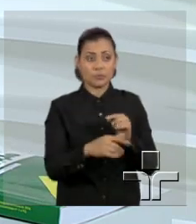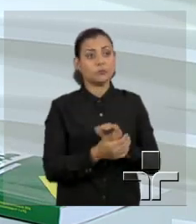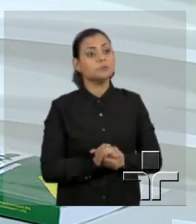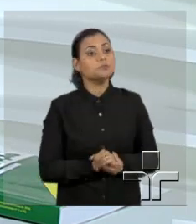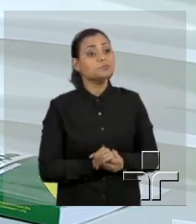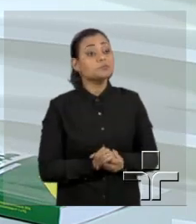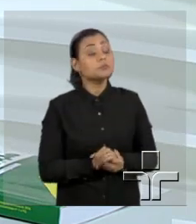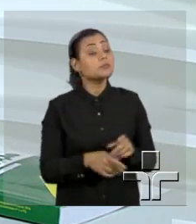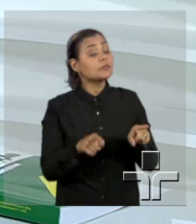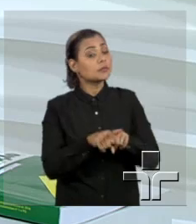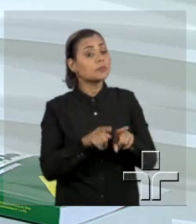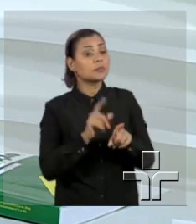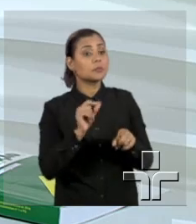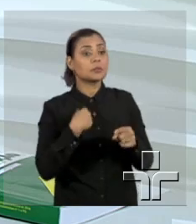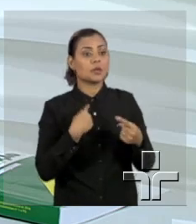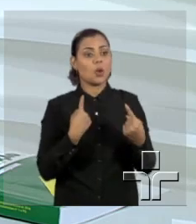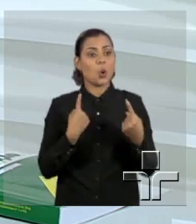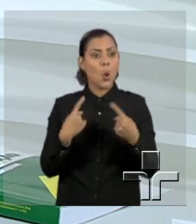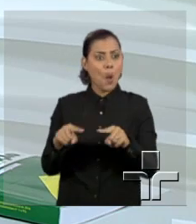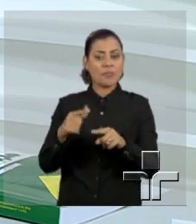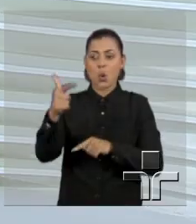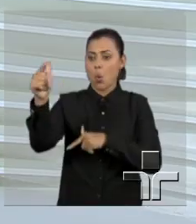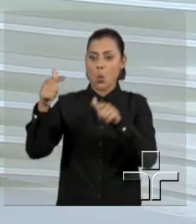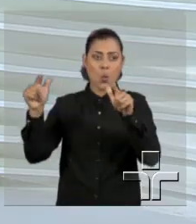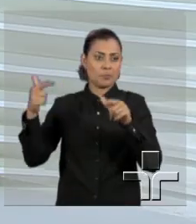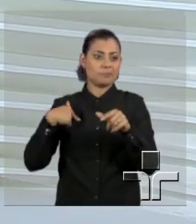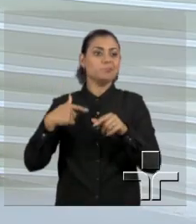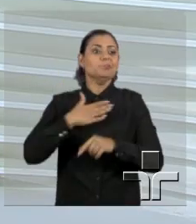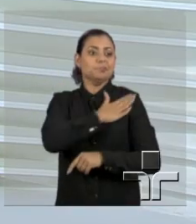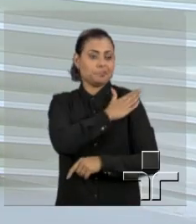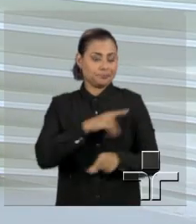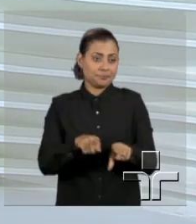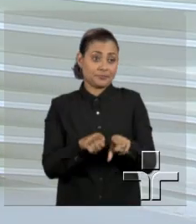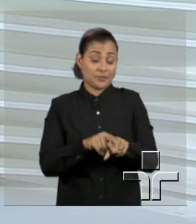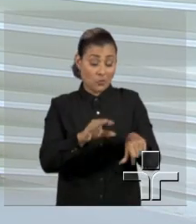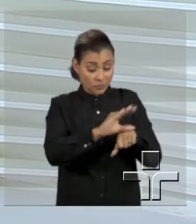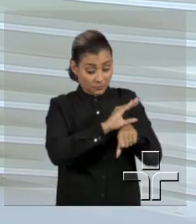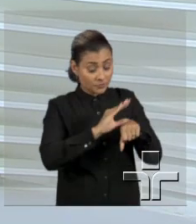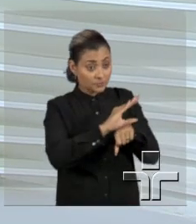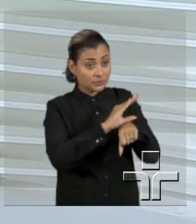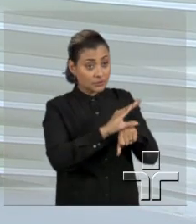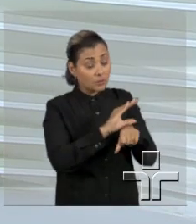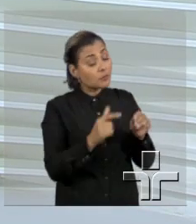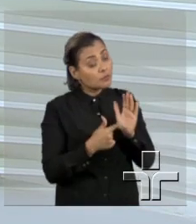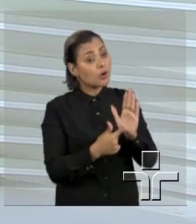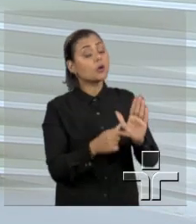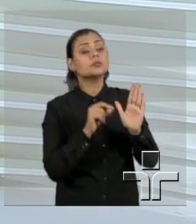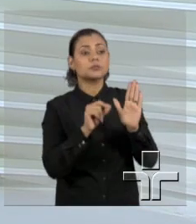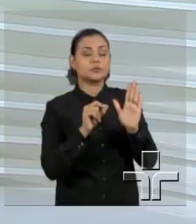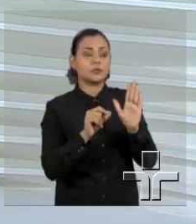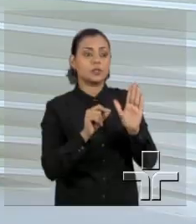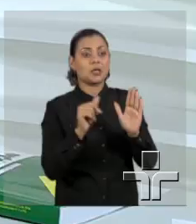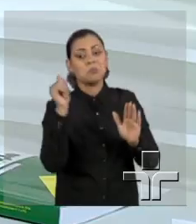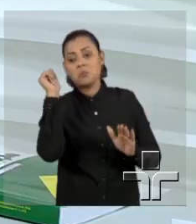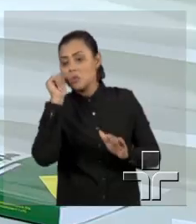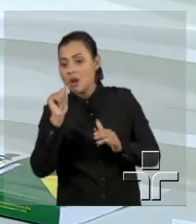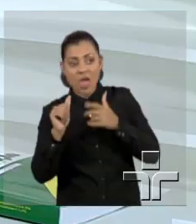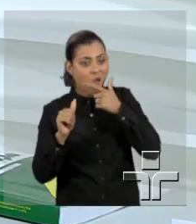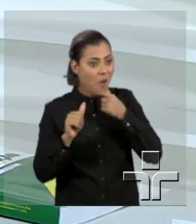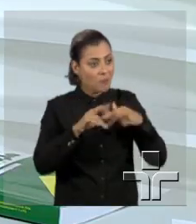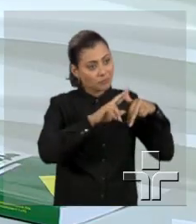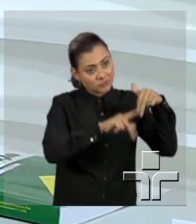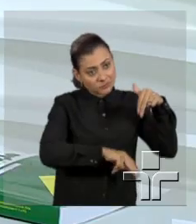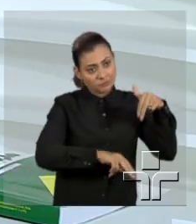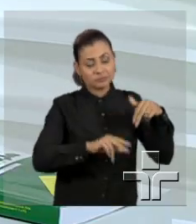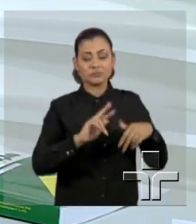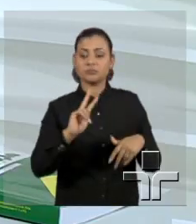quaisquer outras formas de discriminação. Porque a Constituição está dizendo que o fato de ser homem ou mulher, heterossexual